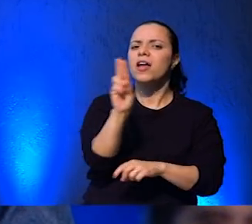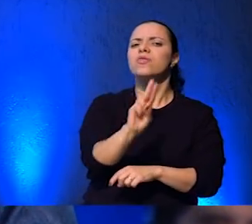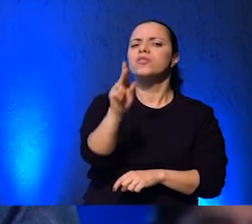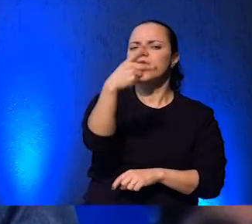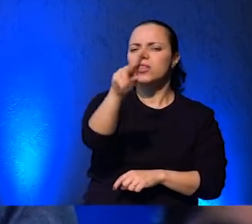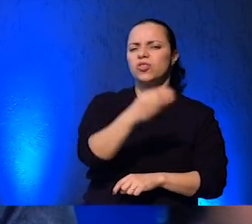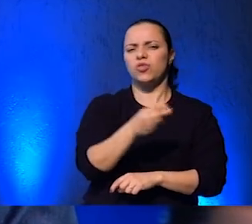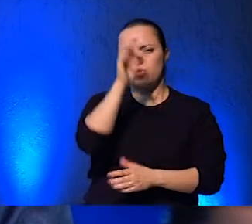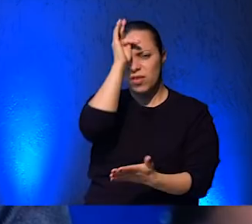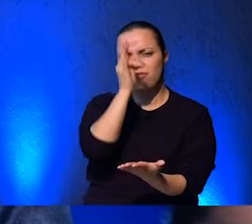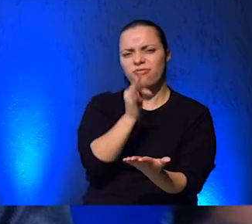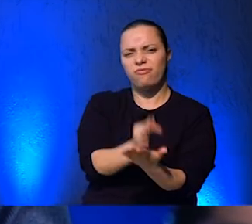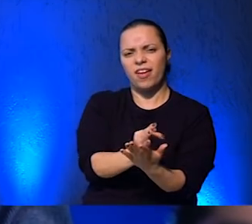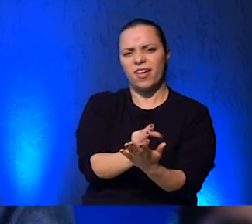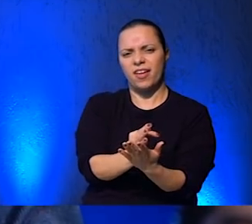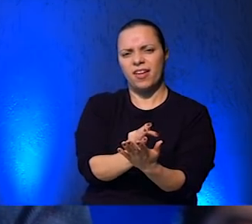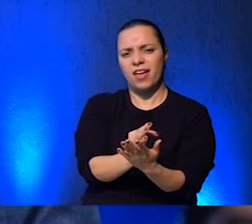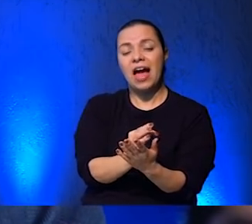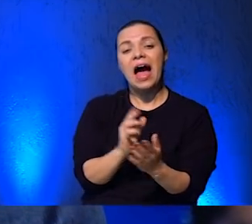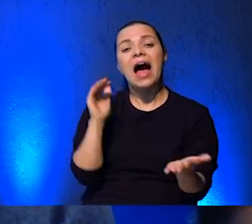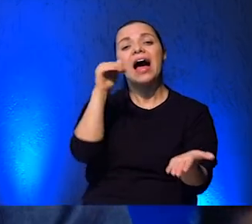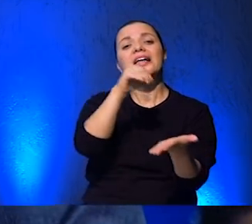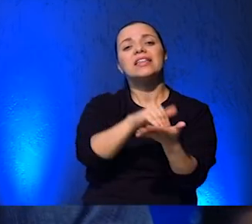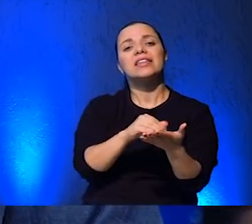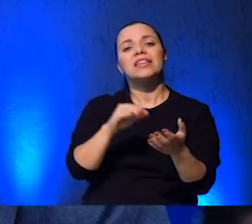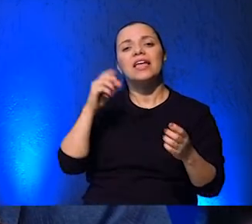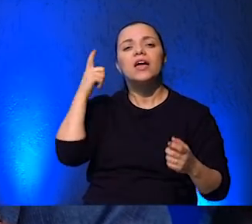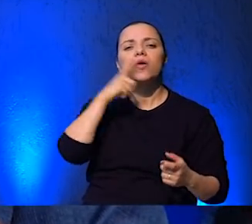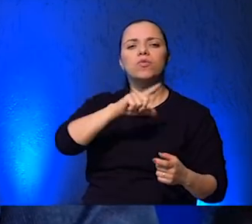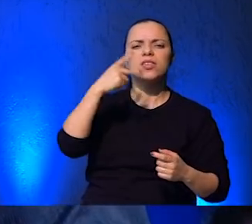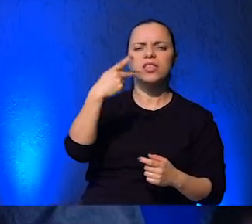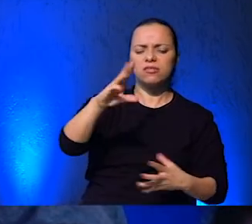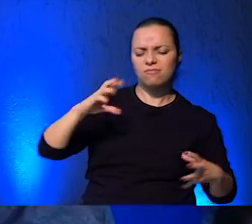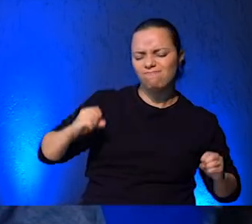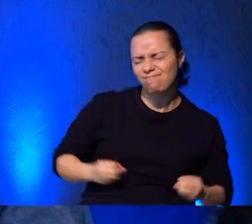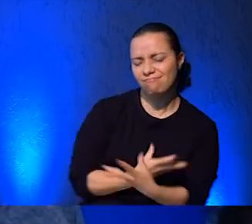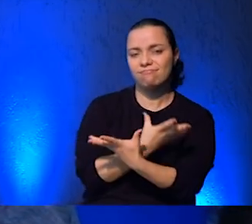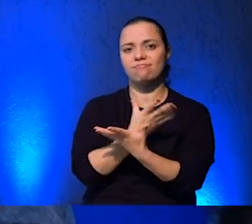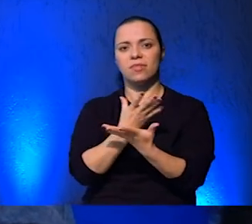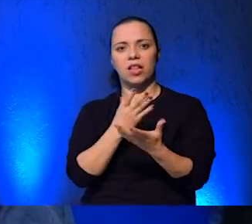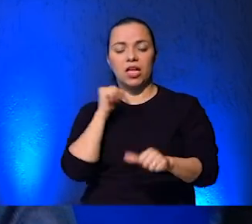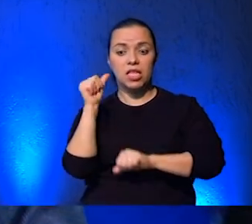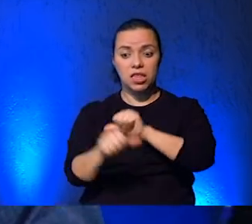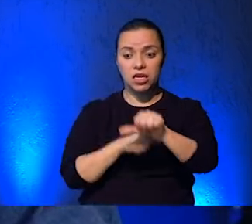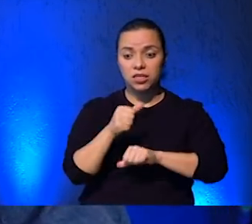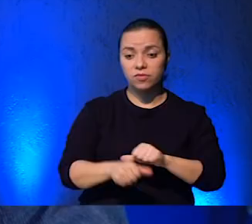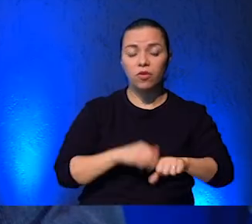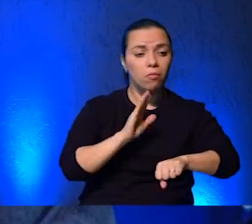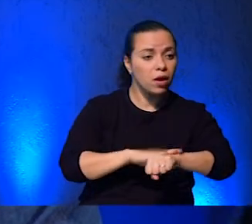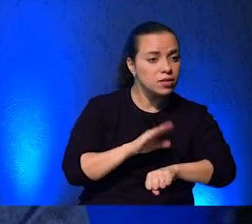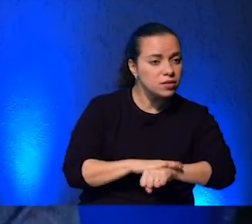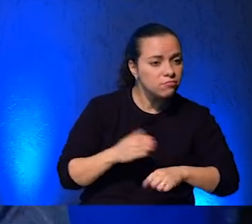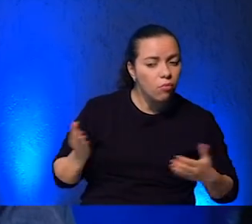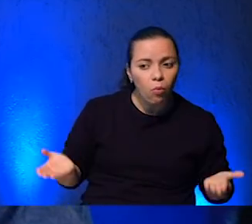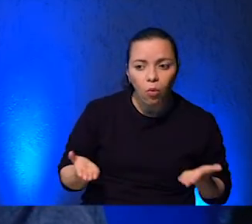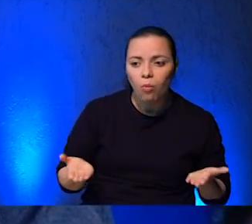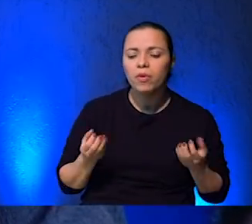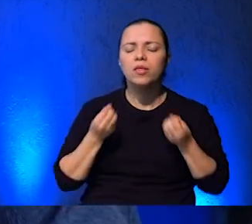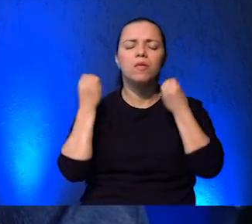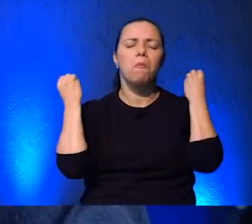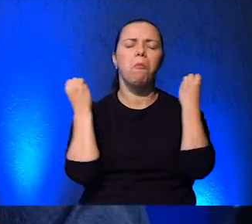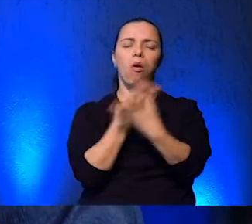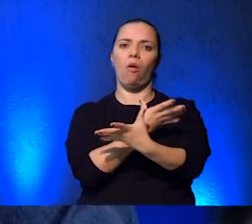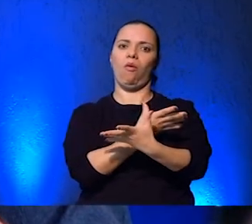em fé eu vou alcançar o milagre em fé eu vou transformar essa situação a seda em algum